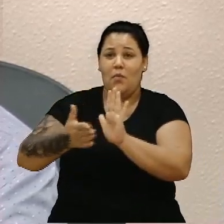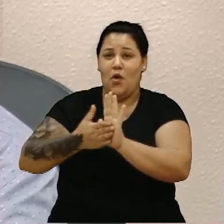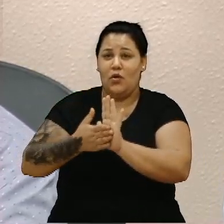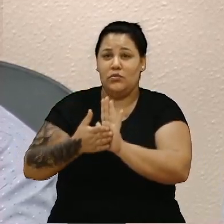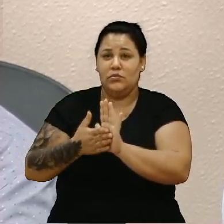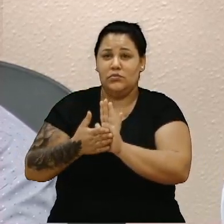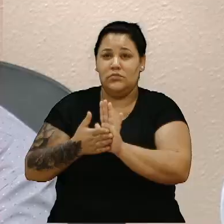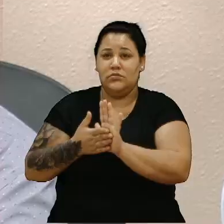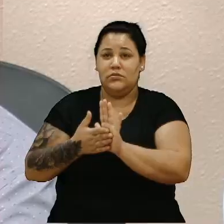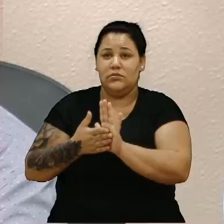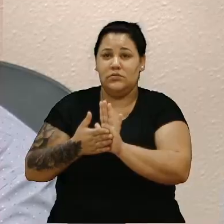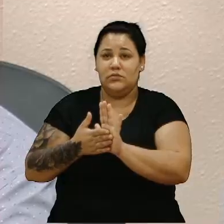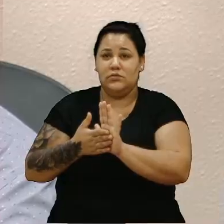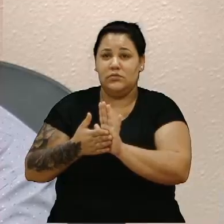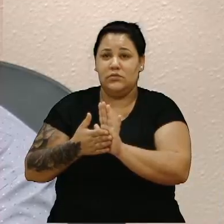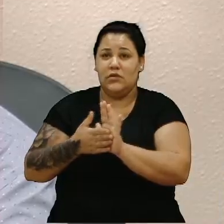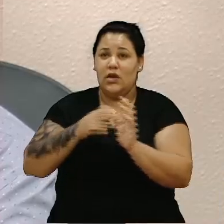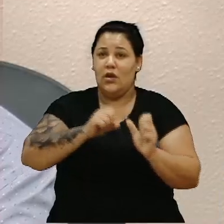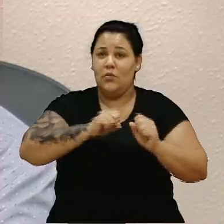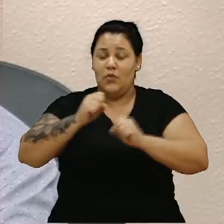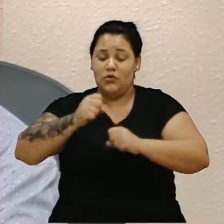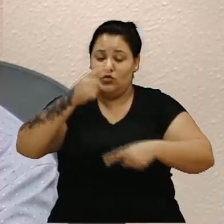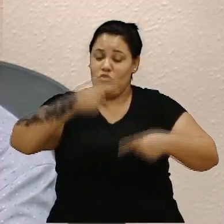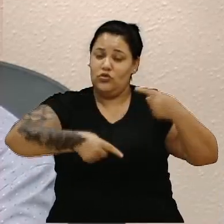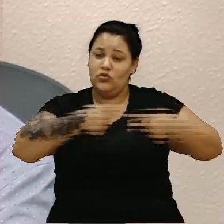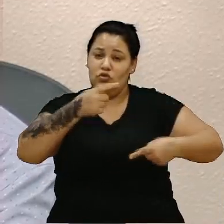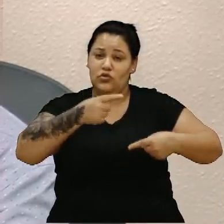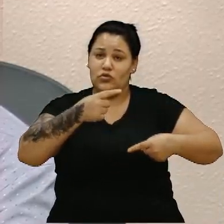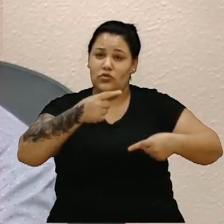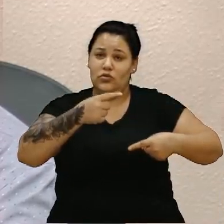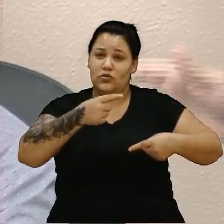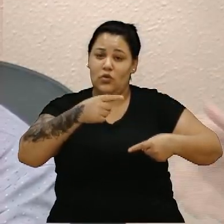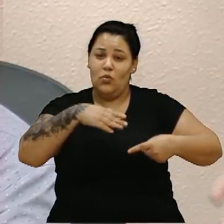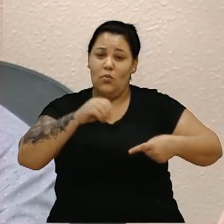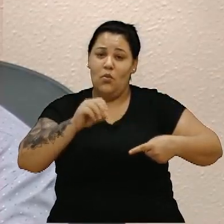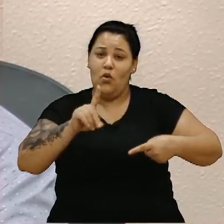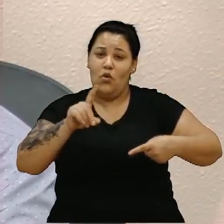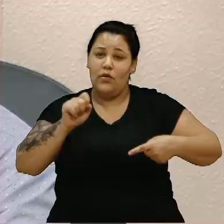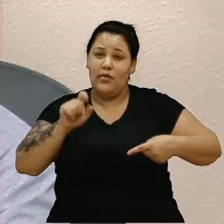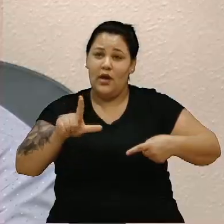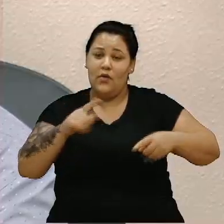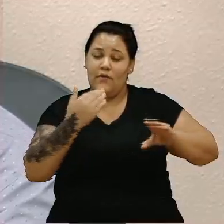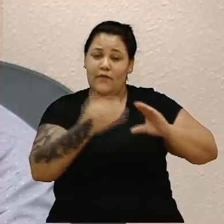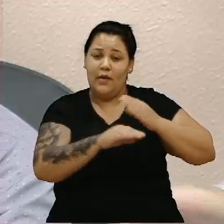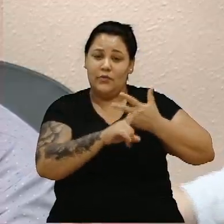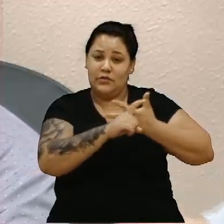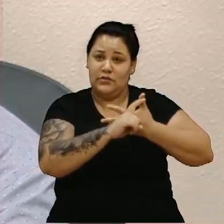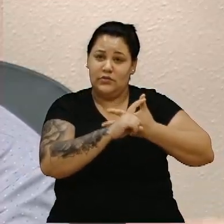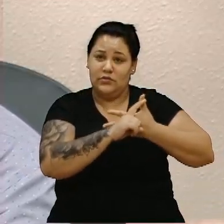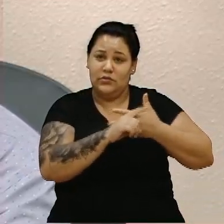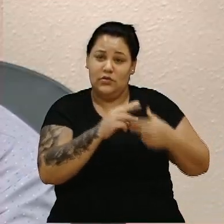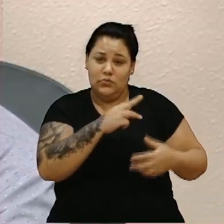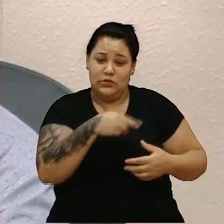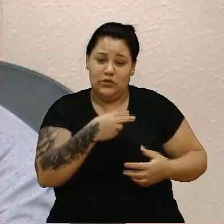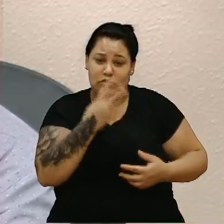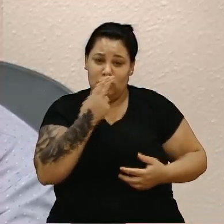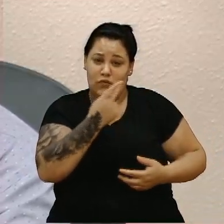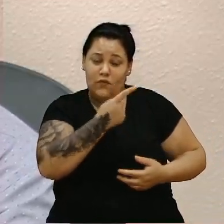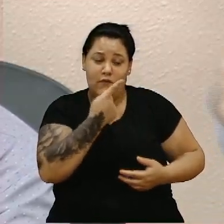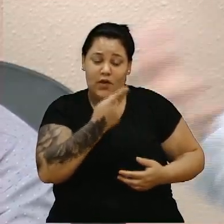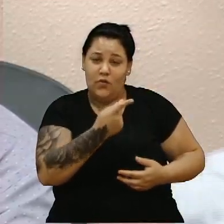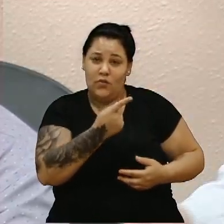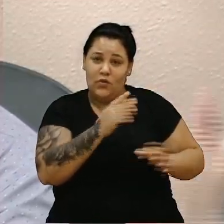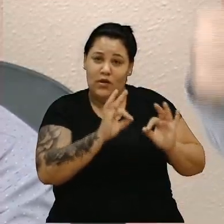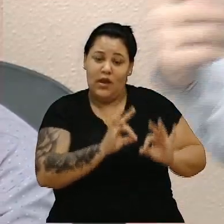me permite debater o modal e, posteriormente, encaminhar para o Executivo. Porque a Visat, como bem tratou o senhor presidente, ela